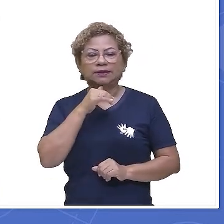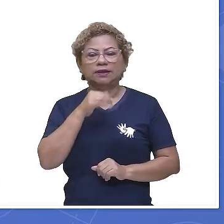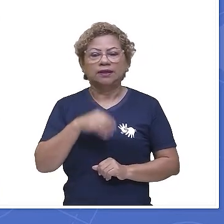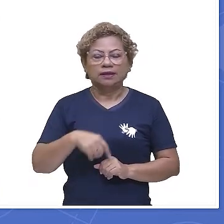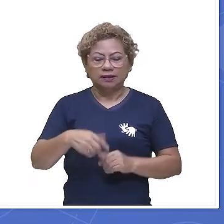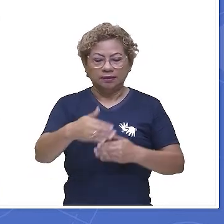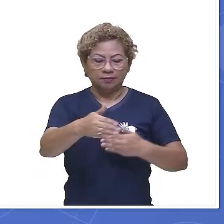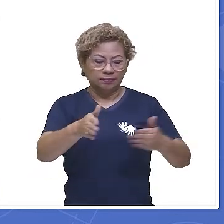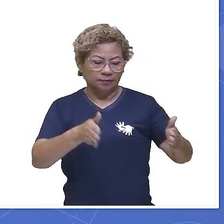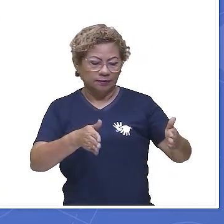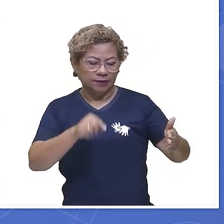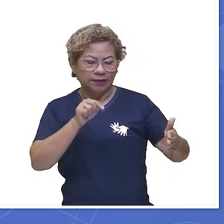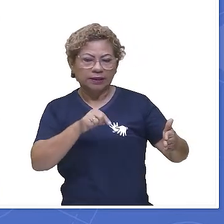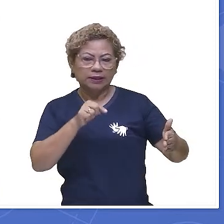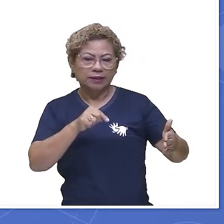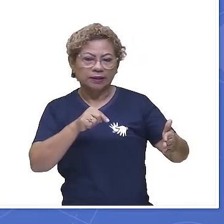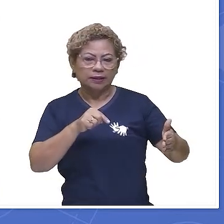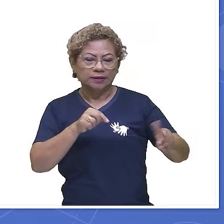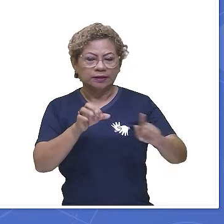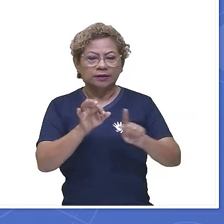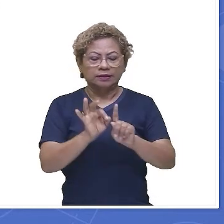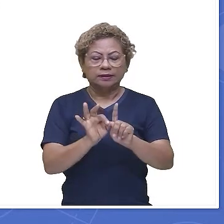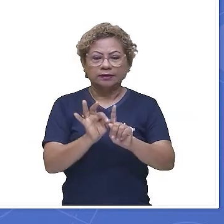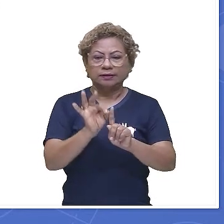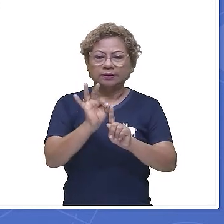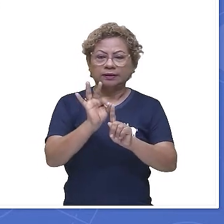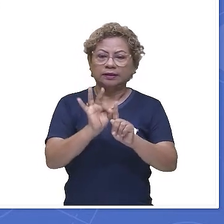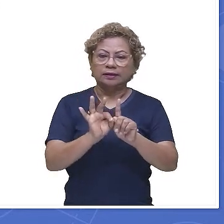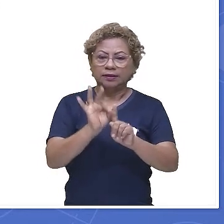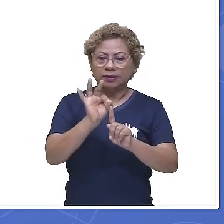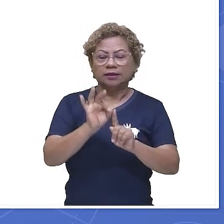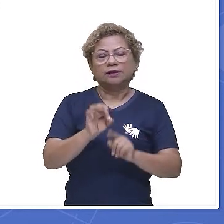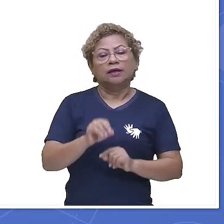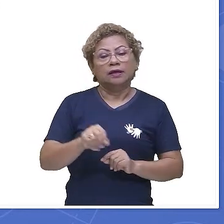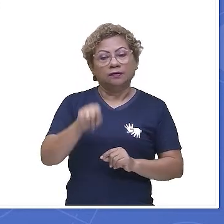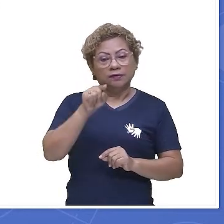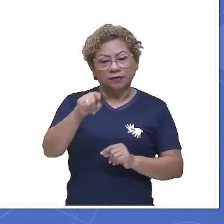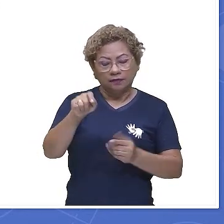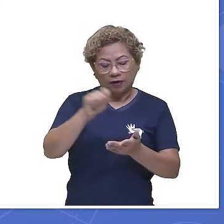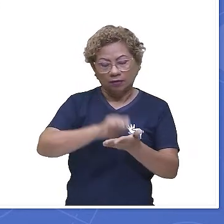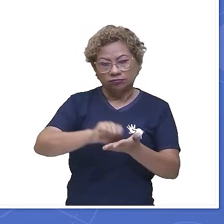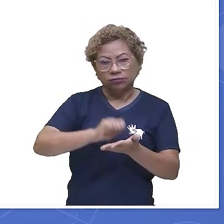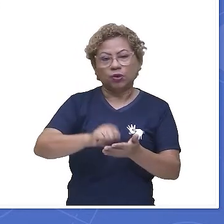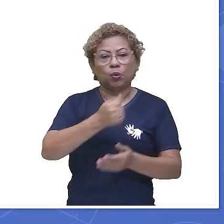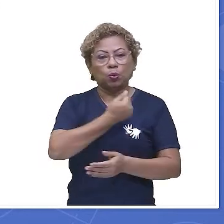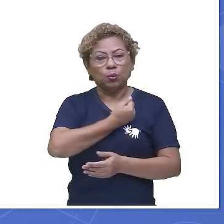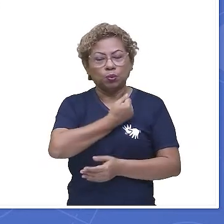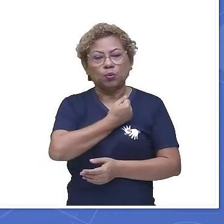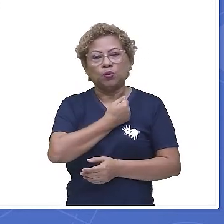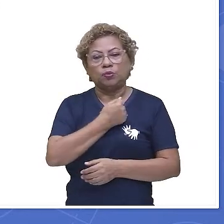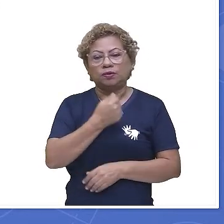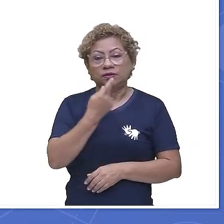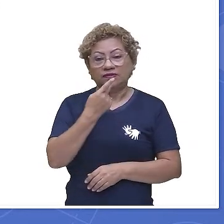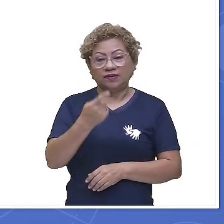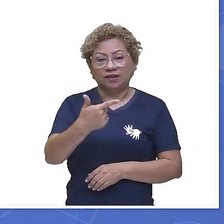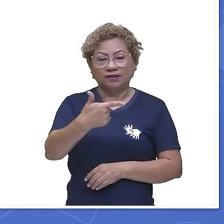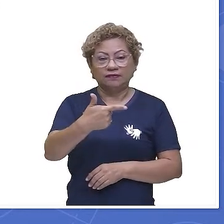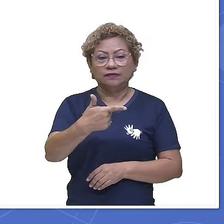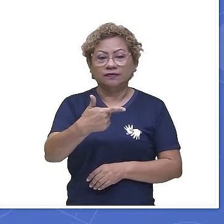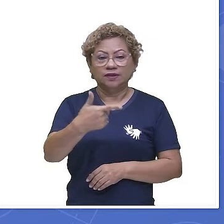é 24 graus na escala Celsius. Então, quando você fala que a temperatura é 24 graus